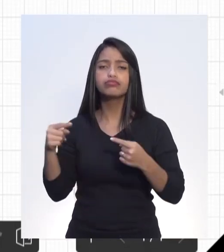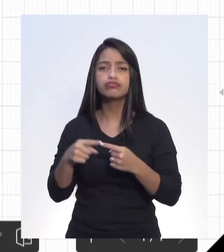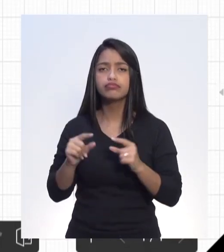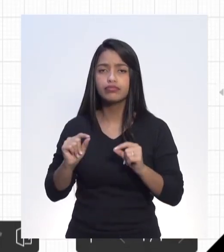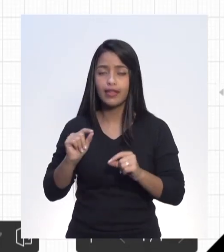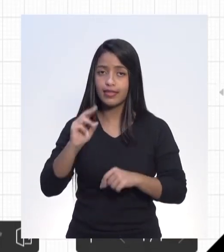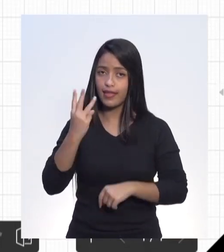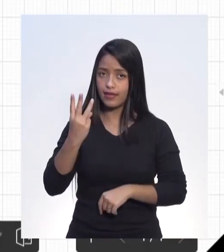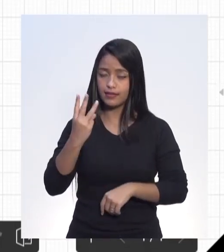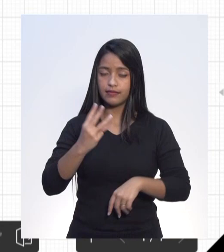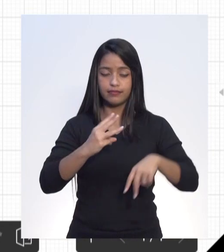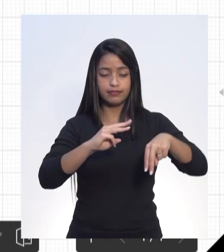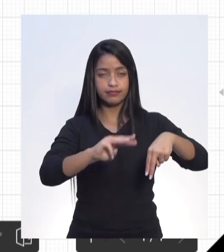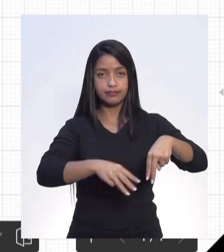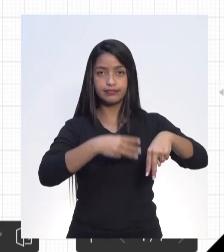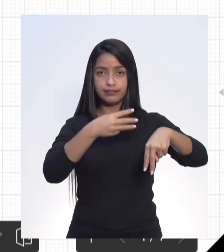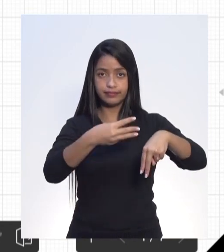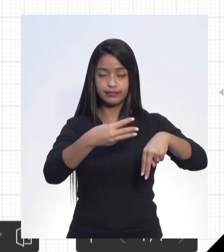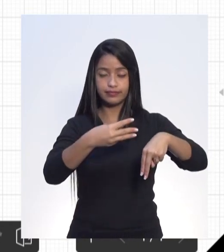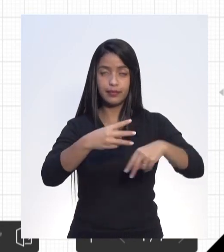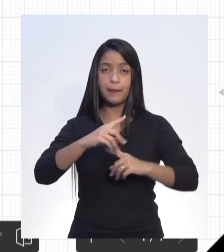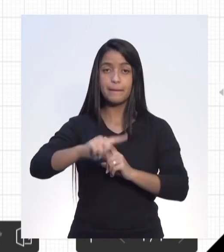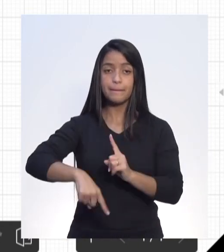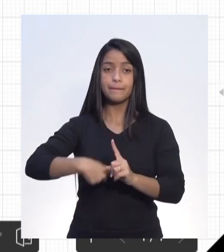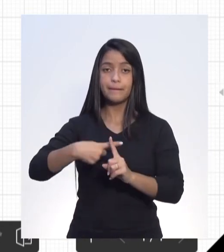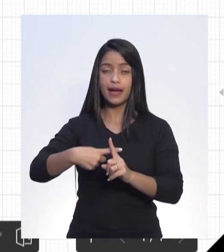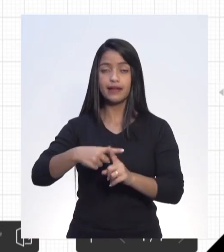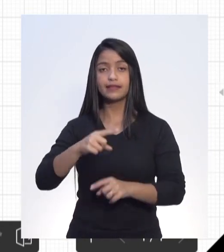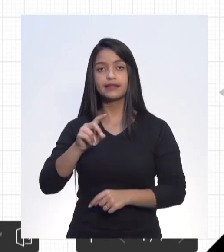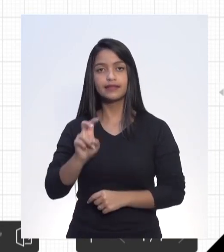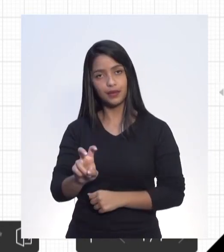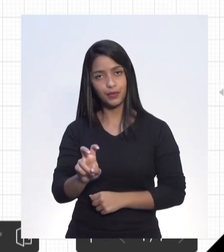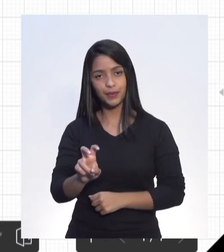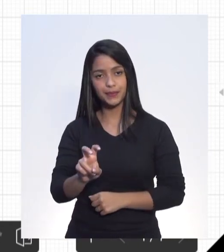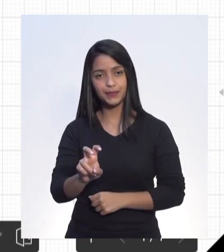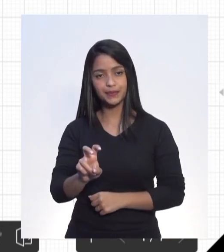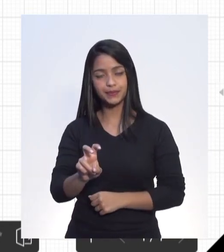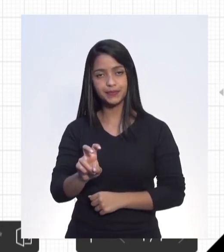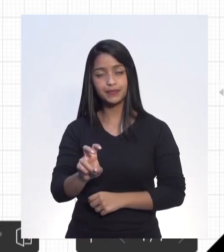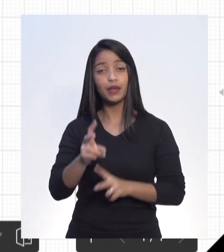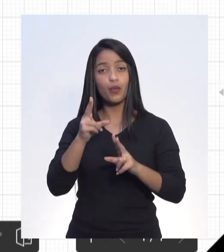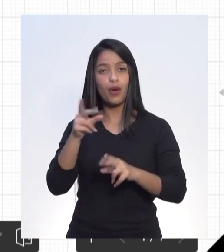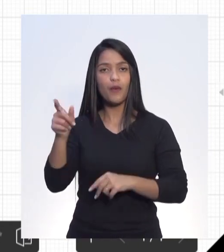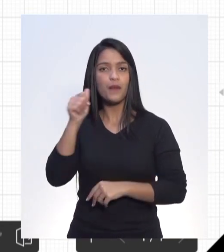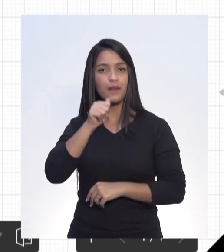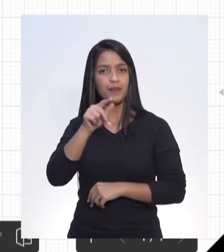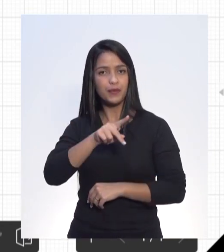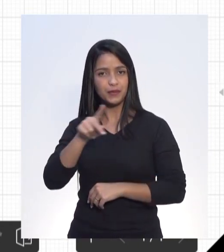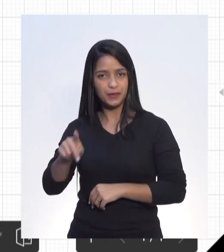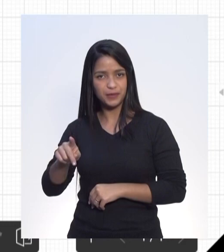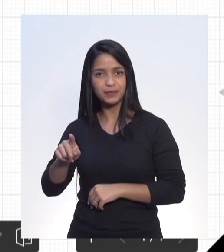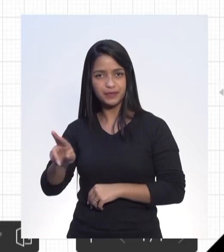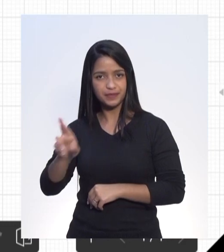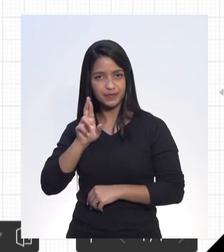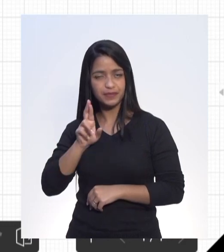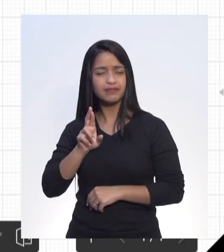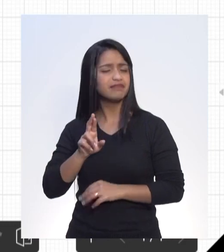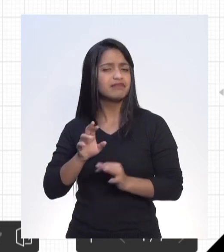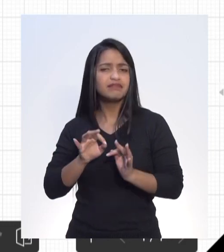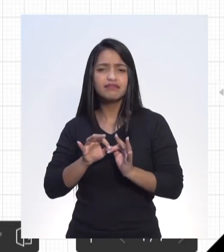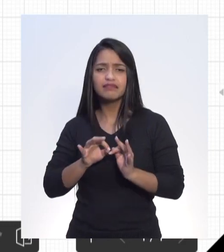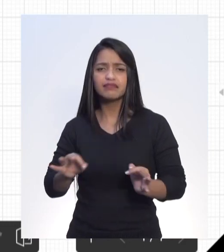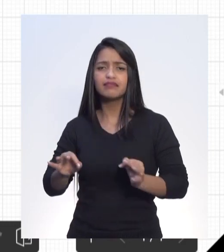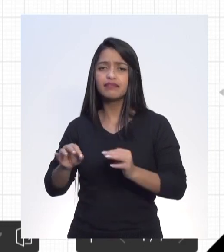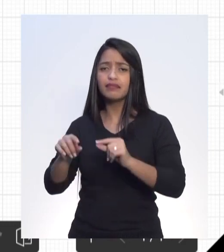cima, tudo bem? Adicionado a 5. Mais 5, como a professora falou, né? Essa é uma tradução mesmo